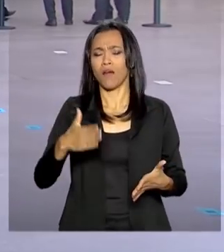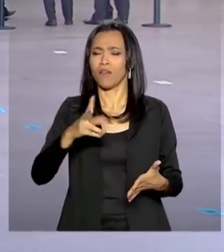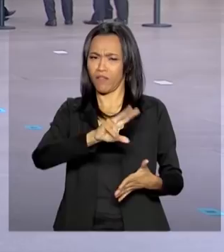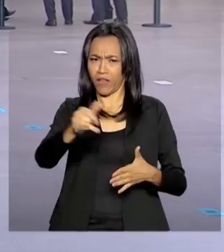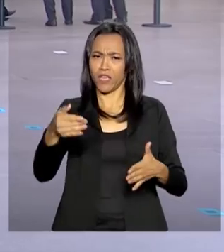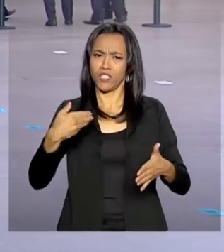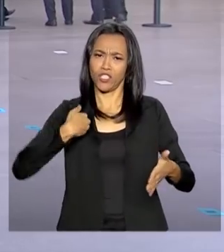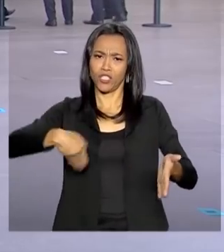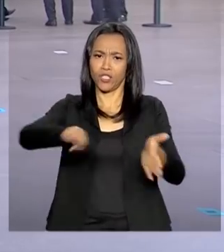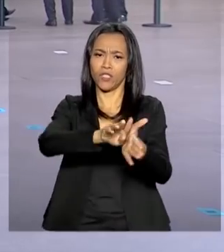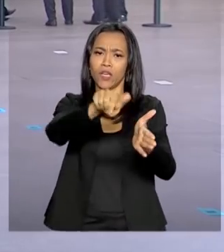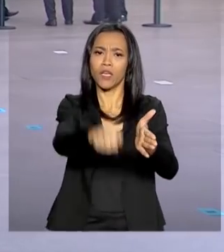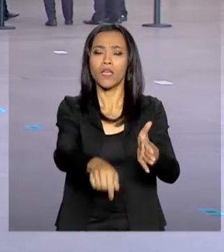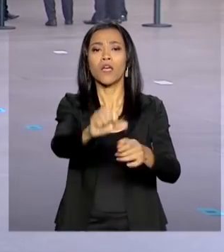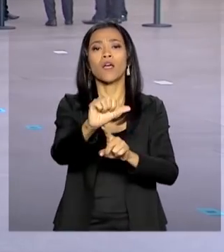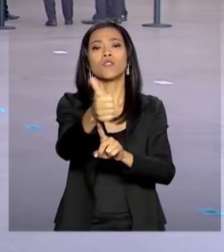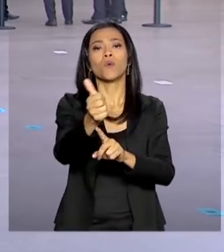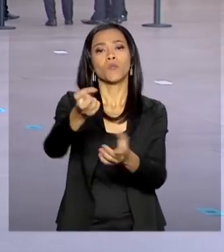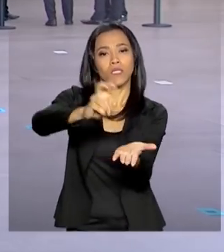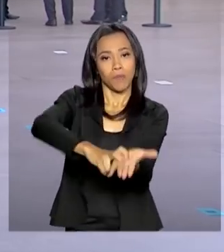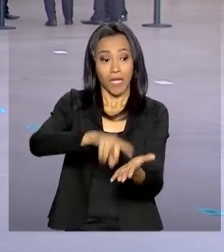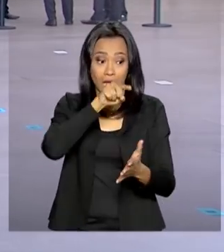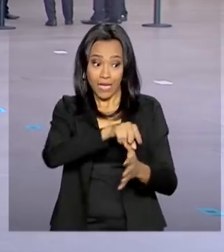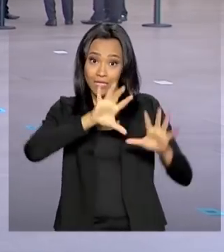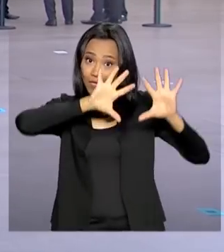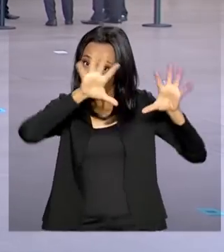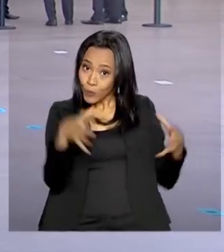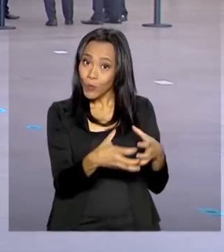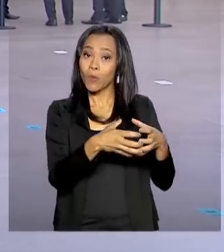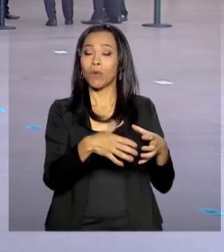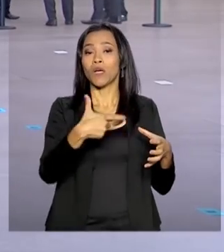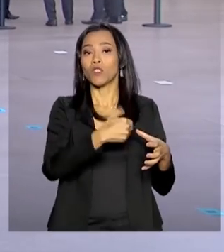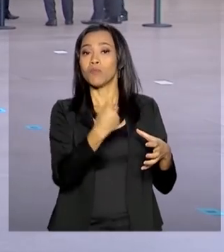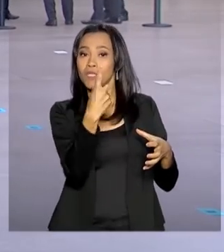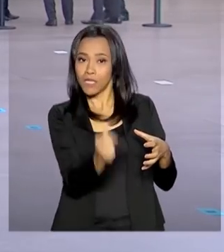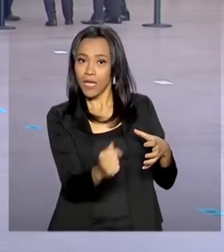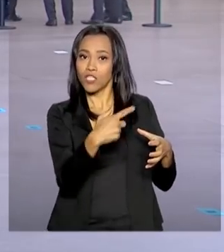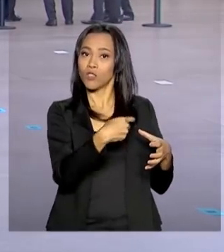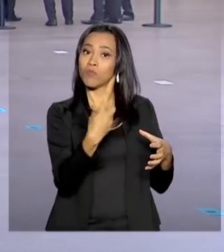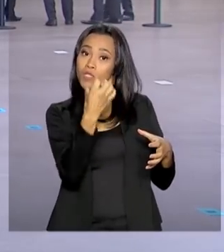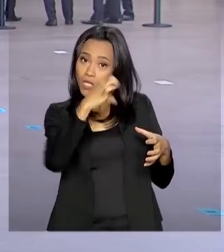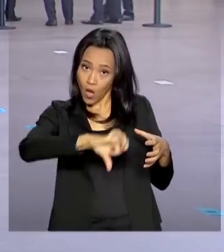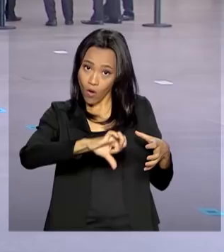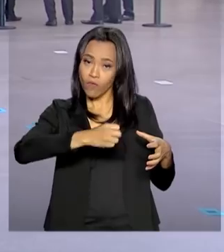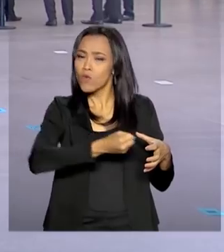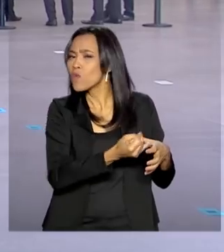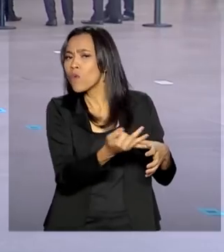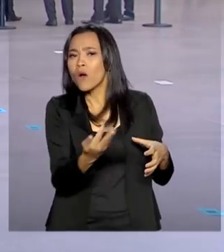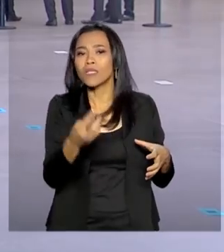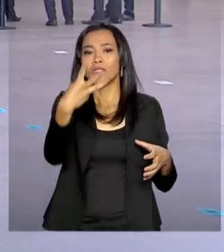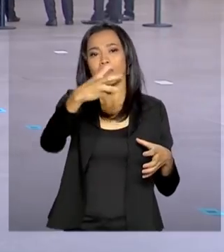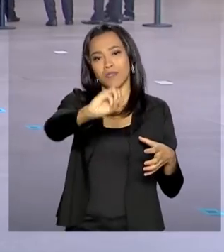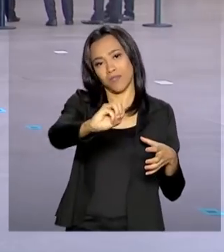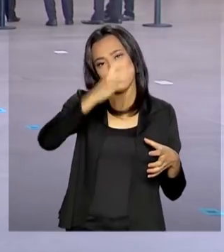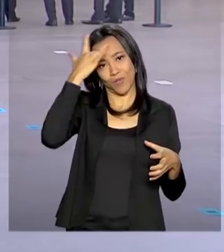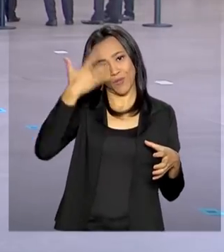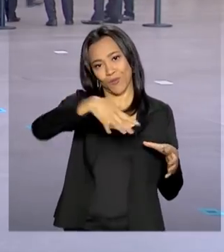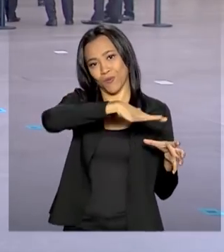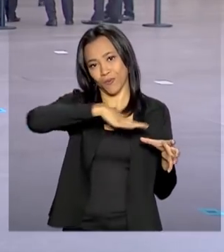às 11 da manhã essa turma 2017 e 2019 que se forma hoje é composta por 30 de clô matas